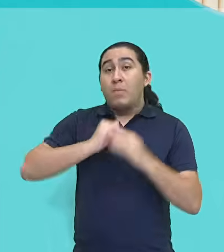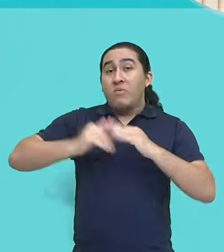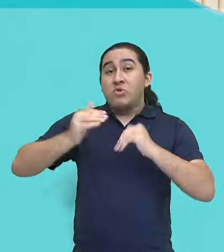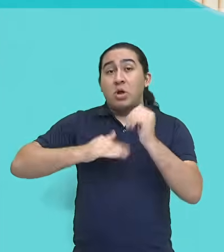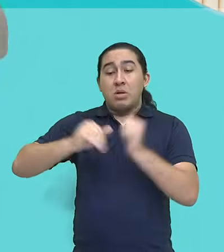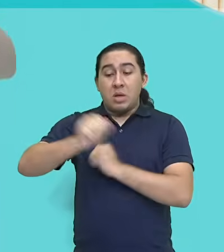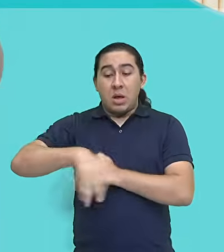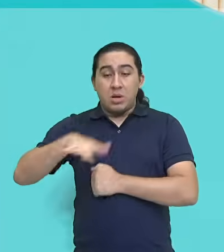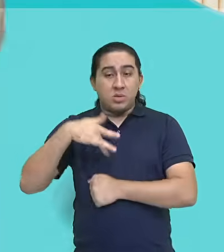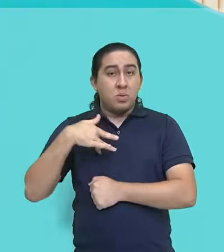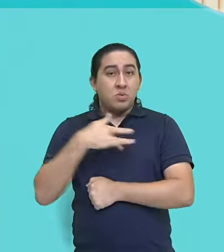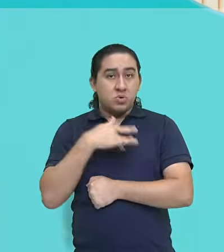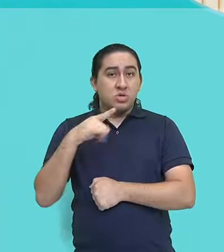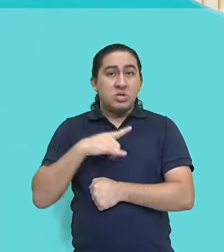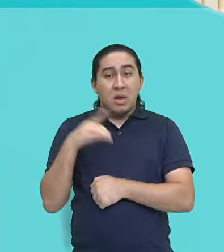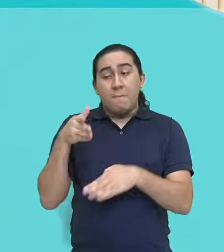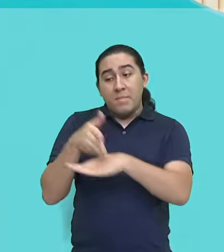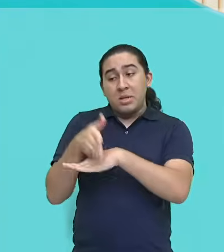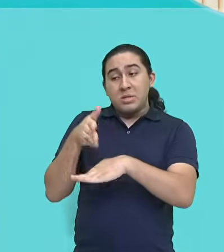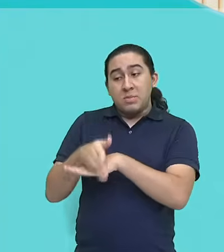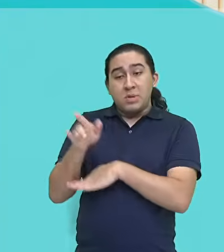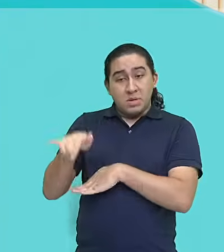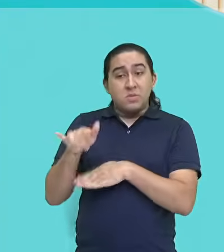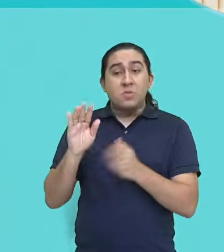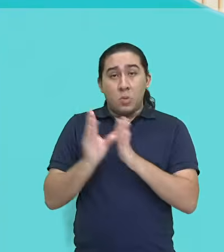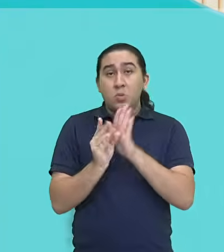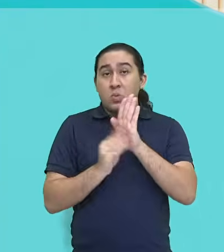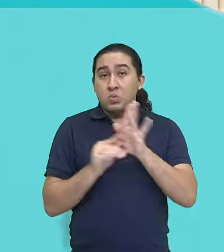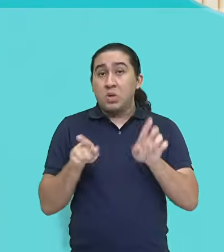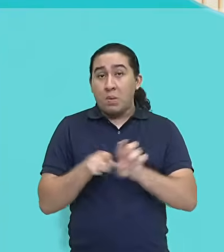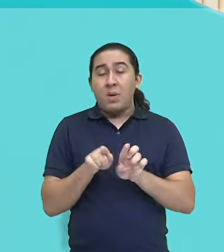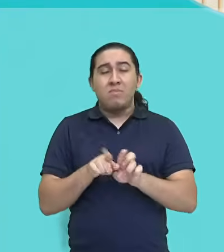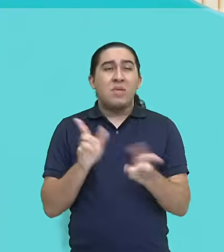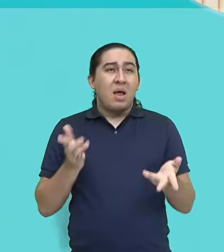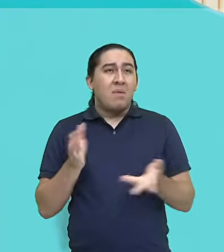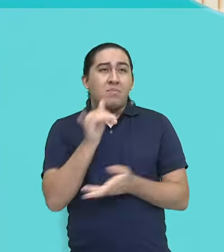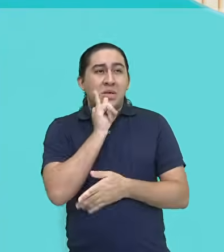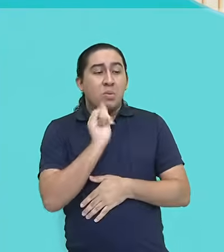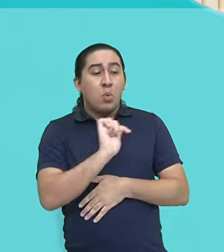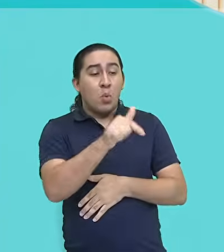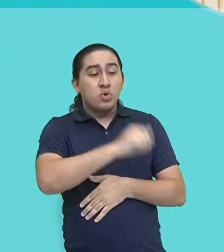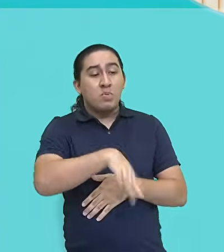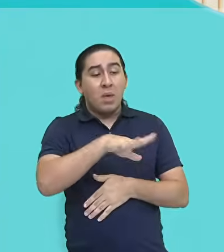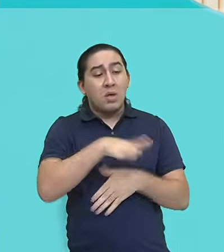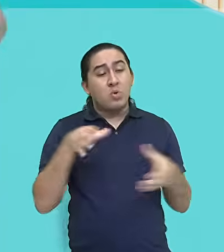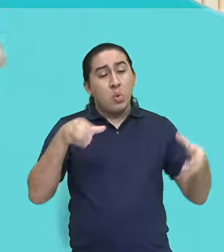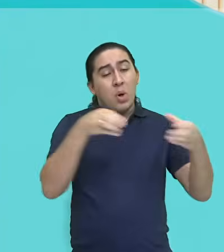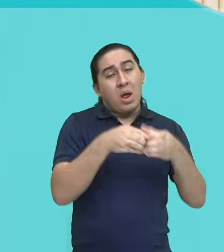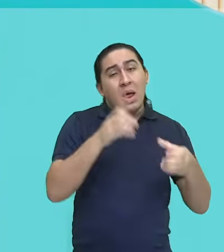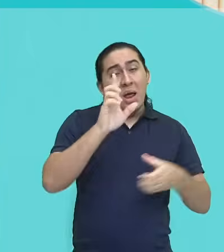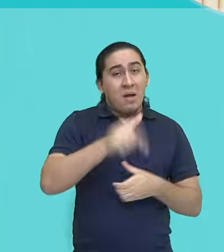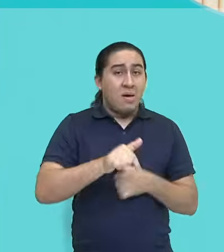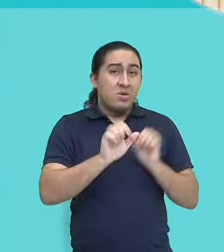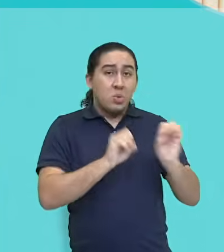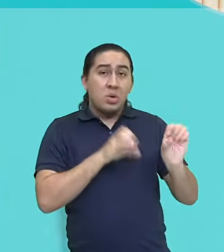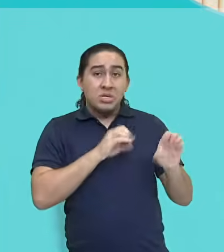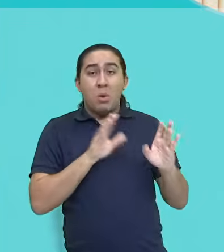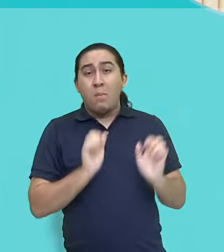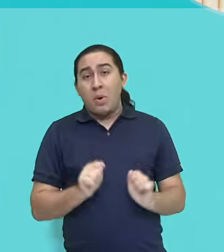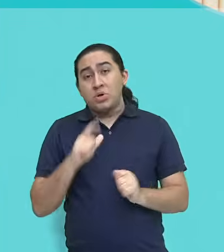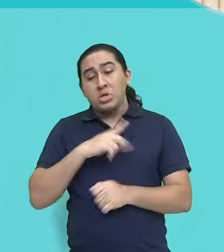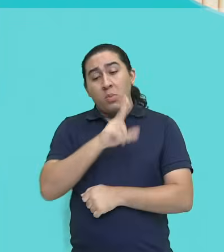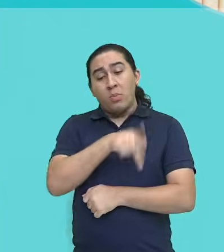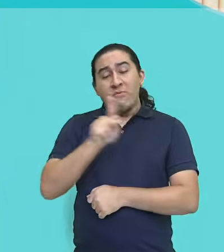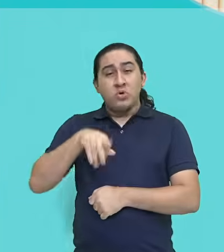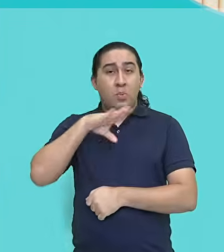da saúde, né? Eles vão entrar e fazer parte disso. Ah, pode ser o nicho da educação, aí pode entrar o professor de língua portuguesa, pode